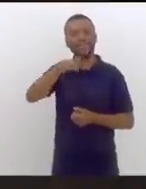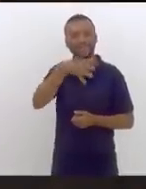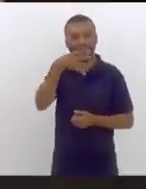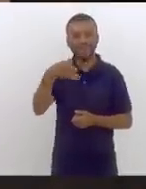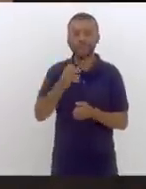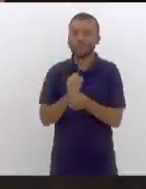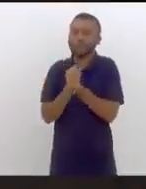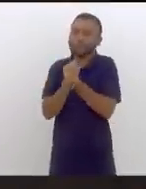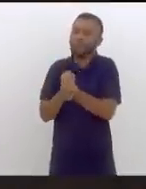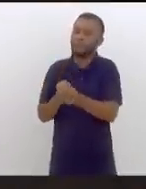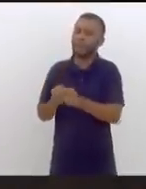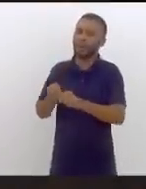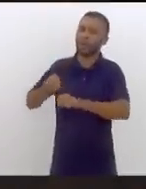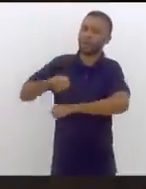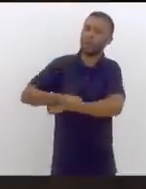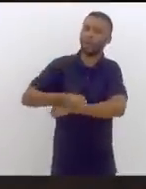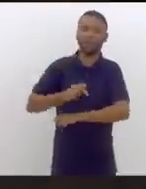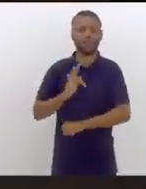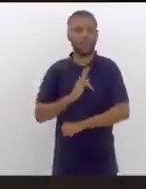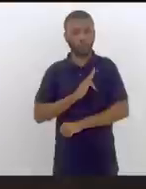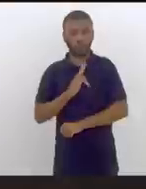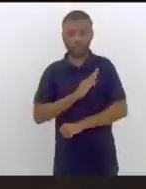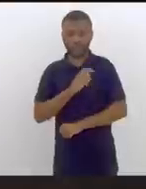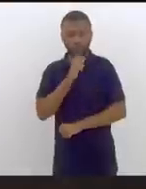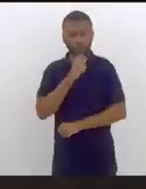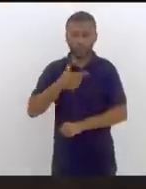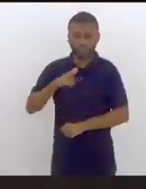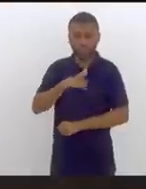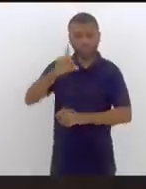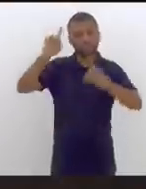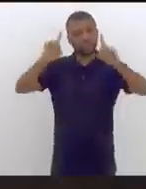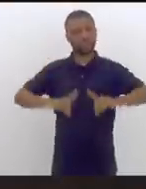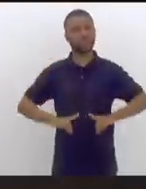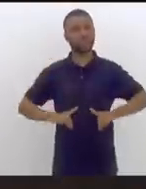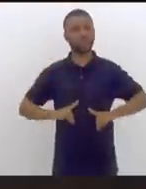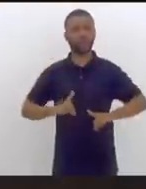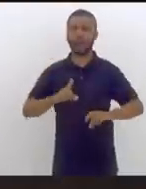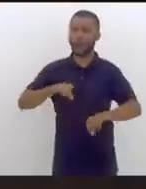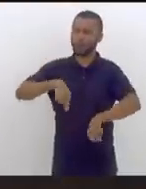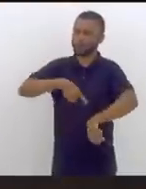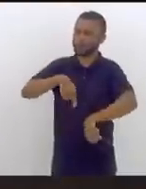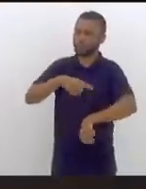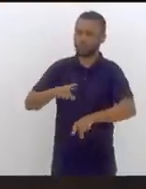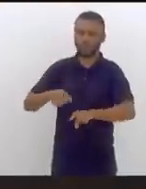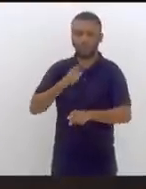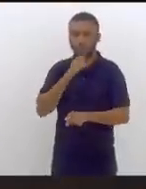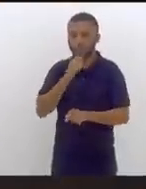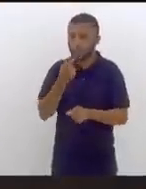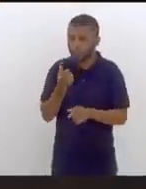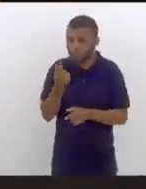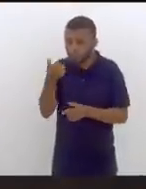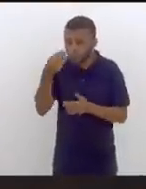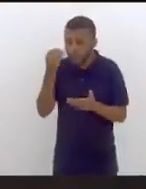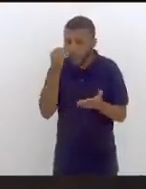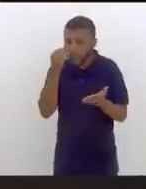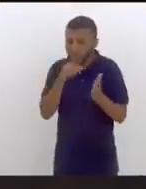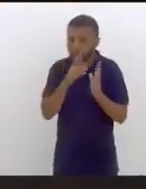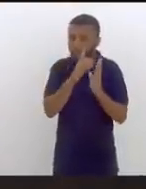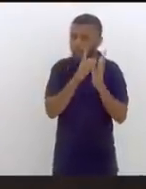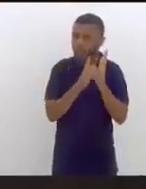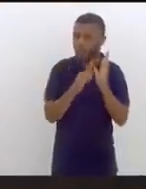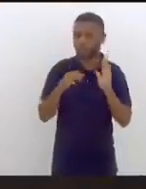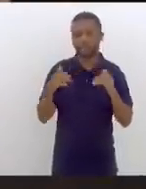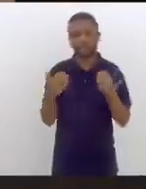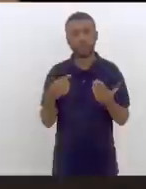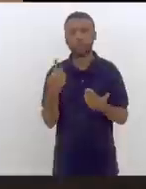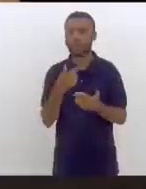escravizam o policial ainda não tem direito ao banco de hora nem é o dinheiro que está previsto no decreto Então se o